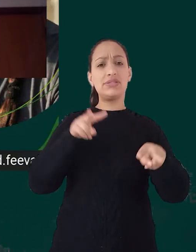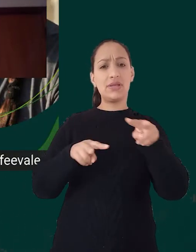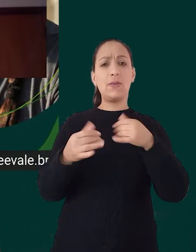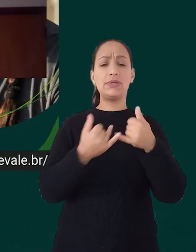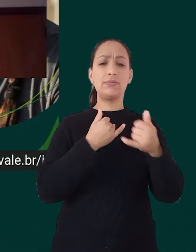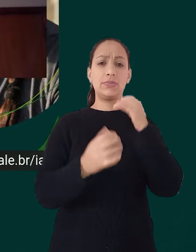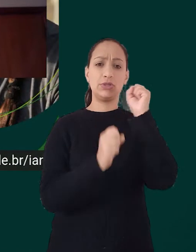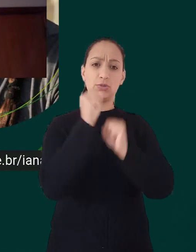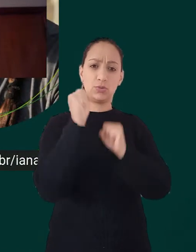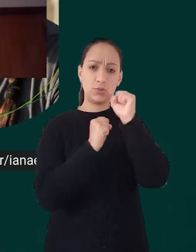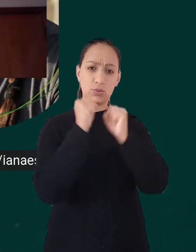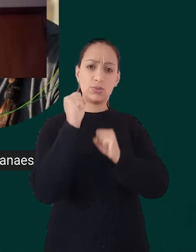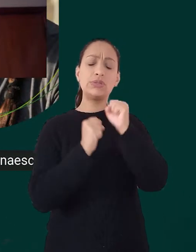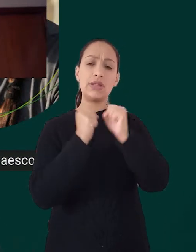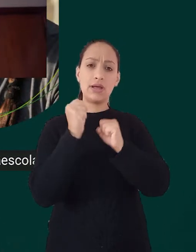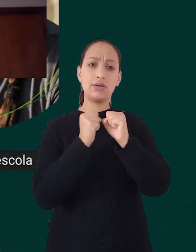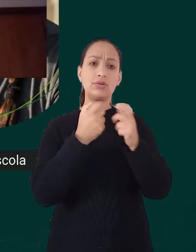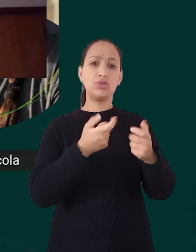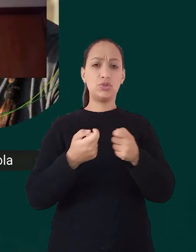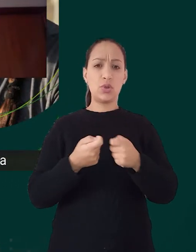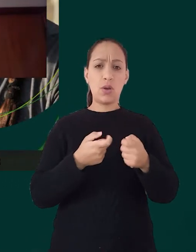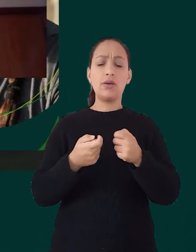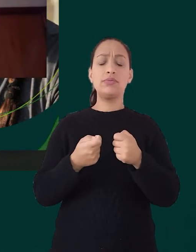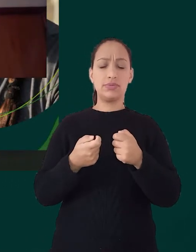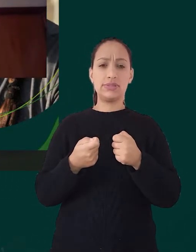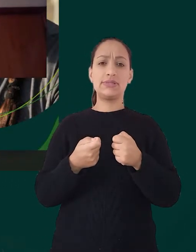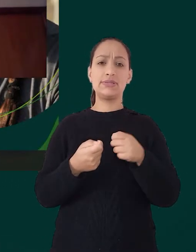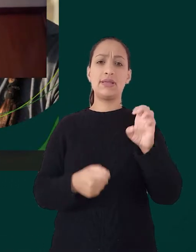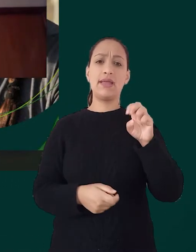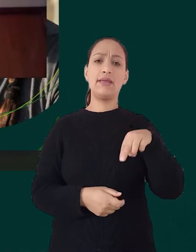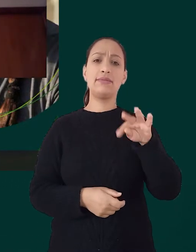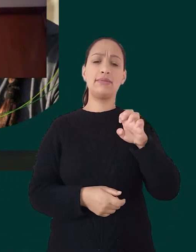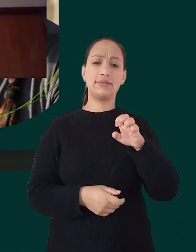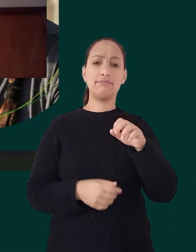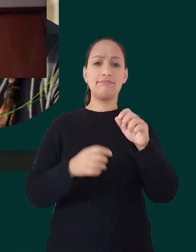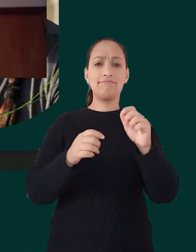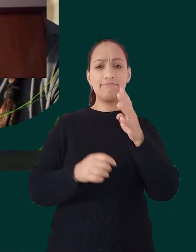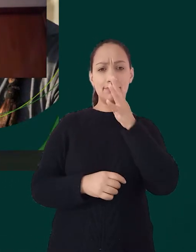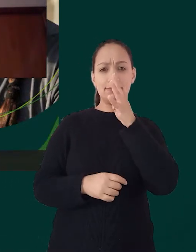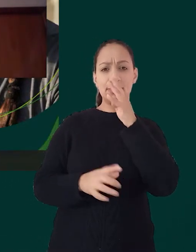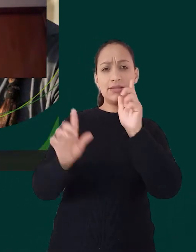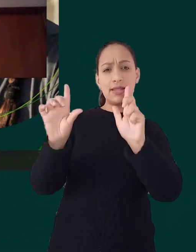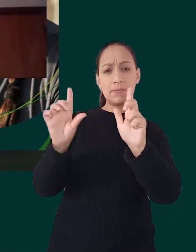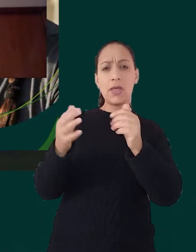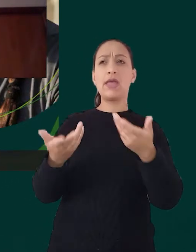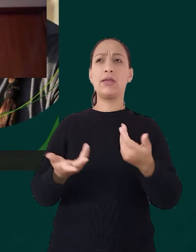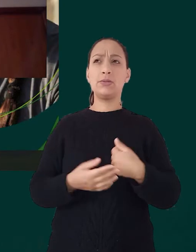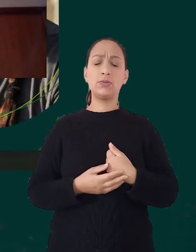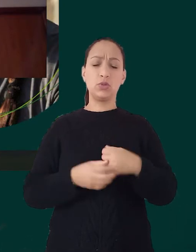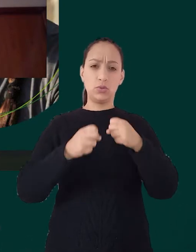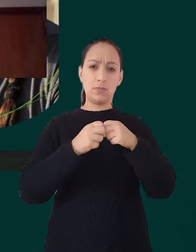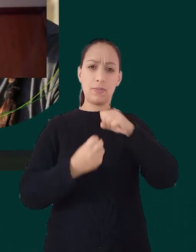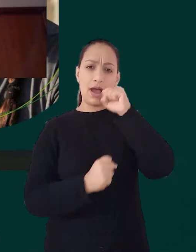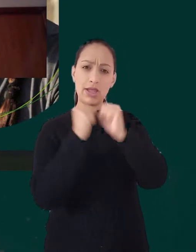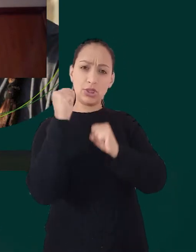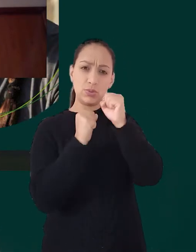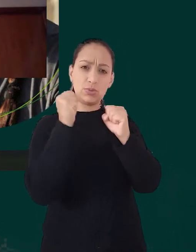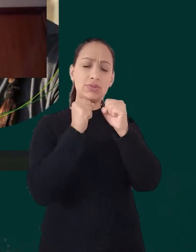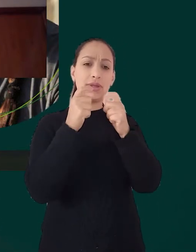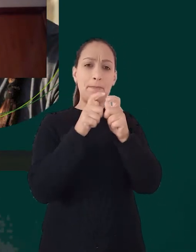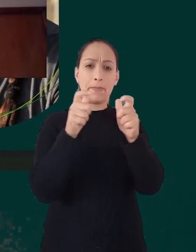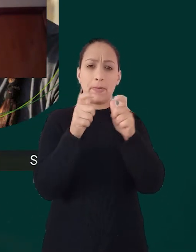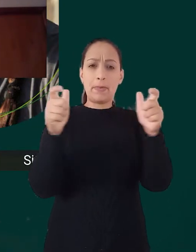indústria de jogos e entretenimento, né? Uma indústria em expansão, né? Em